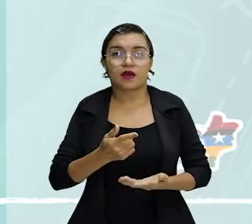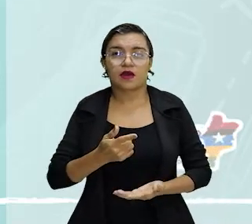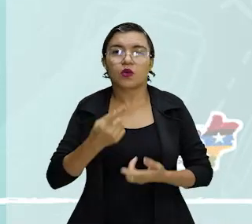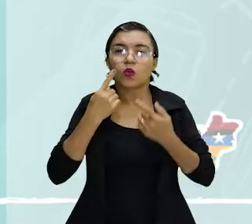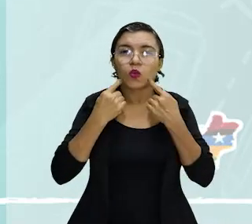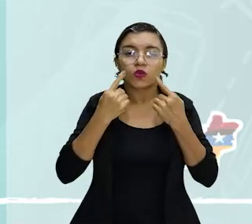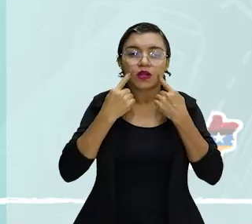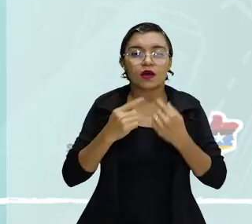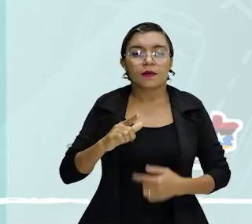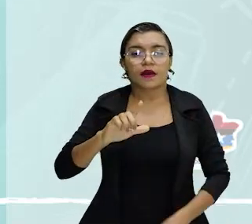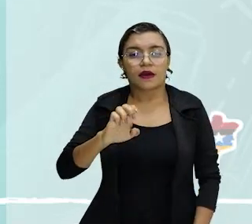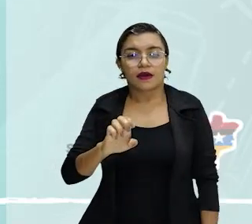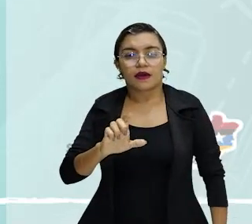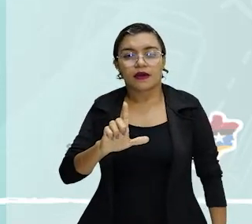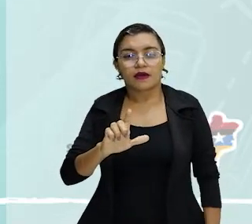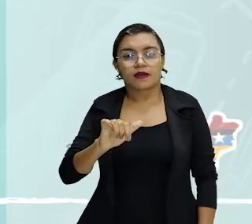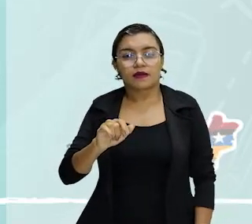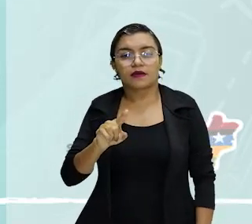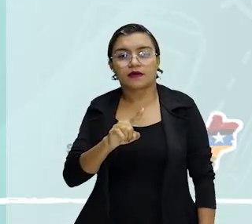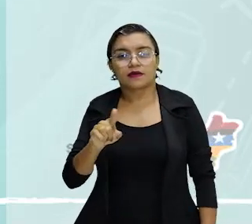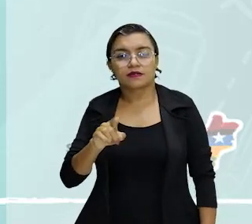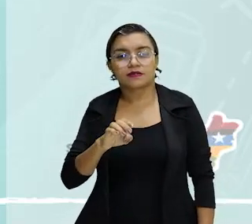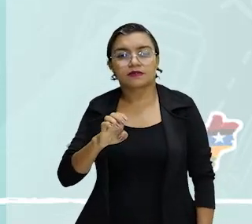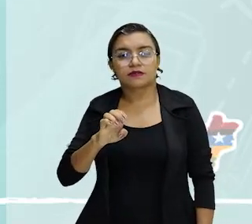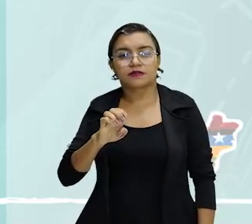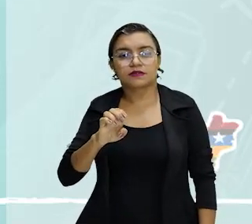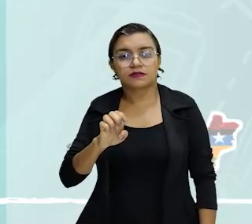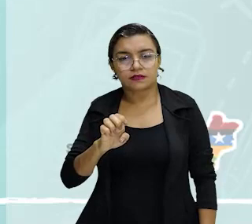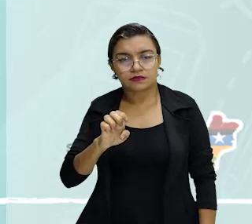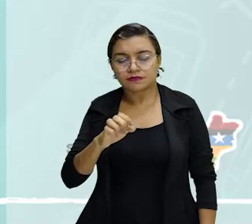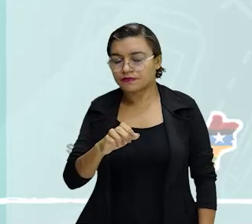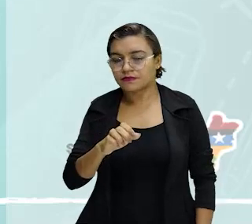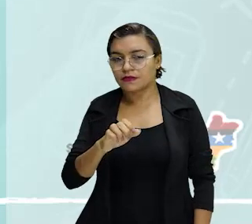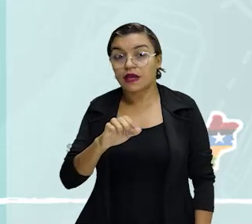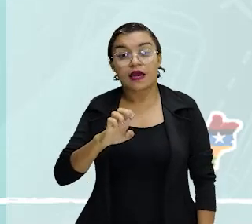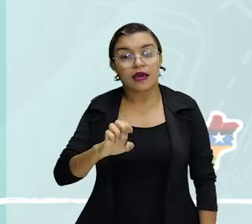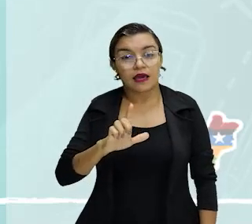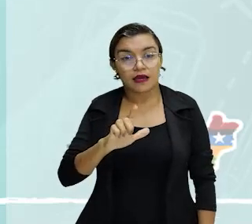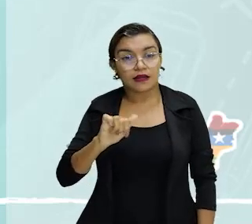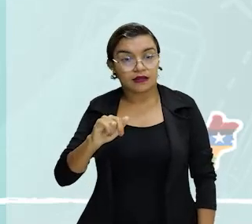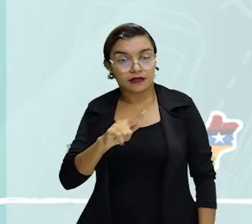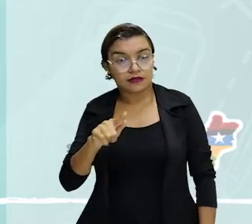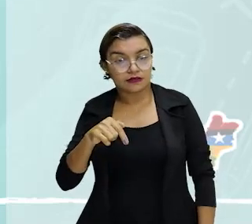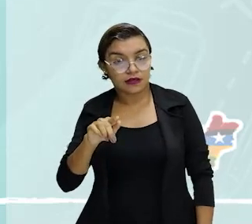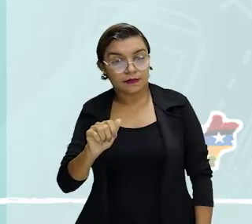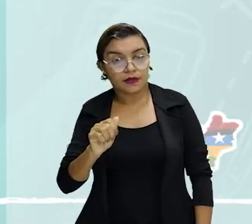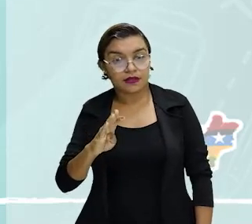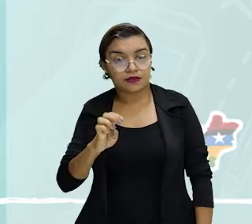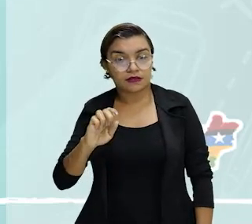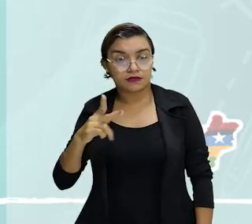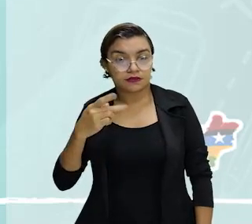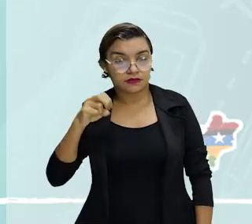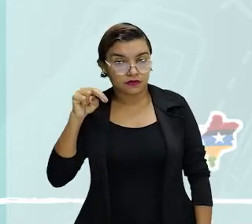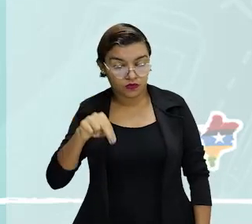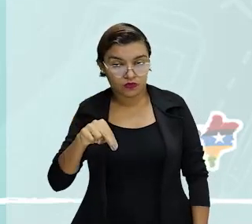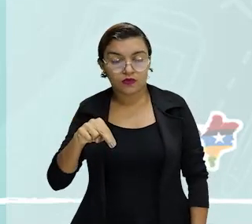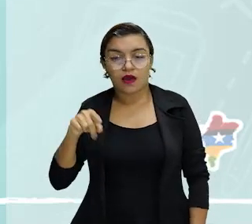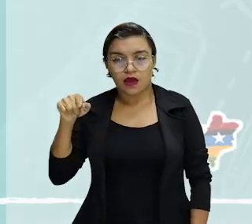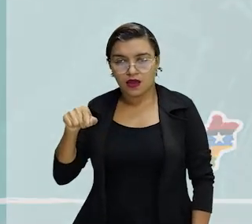elisabetano. O próprio nome já diz, ele faz referência à Rainha Elizabeth, rainha da Inglaterra, que viveu de